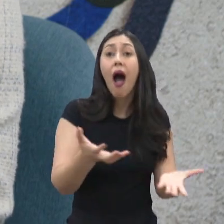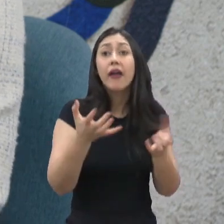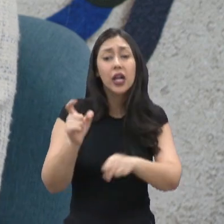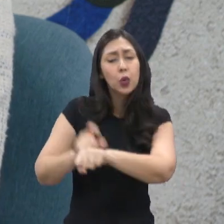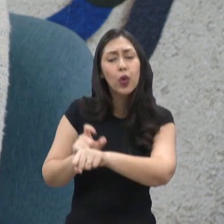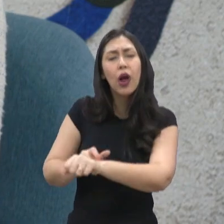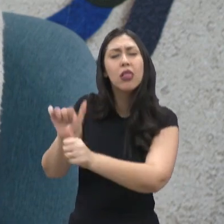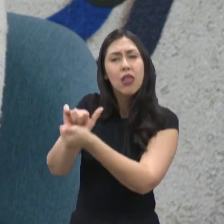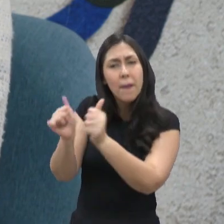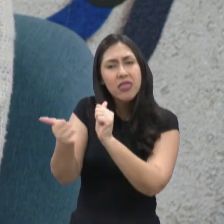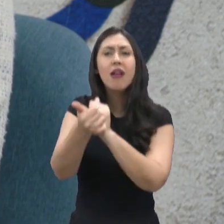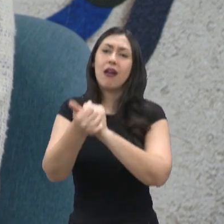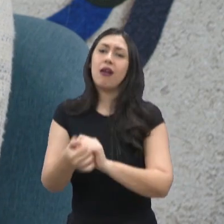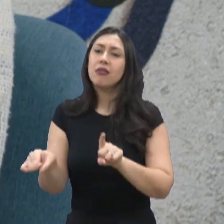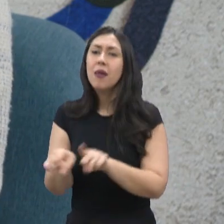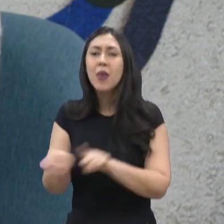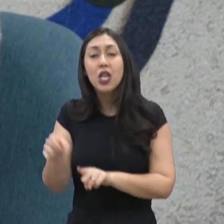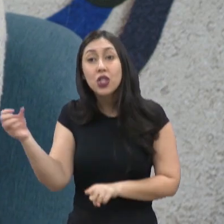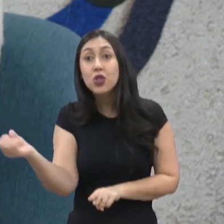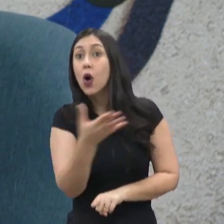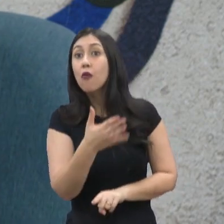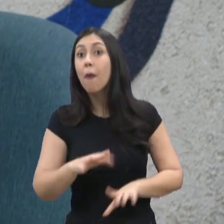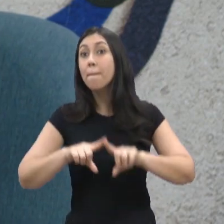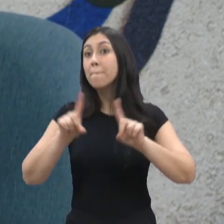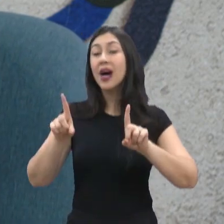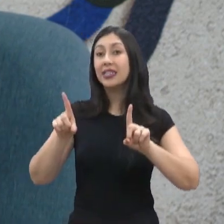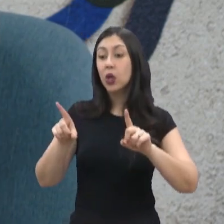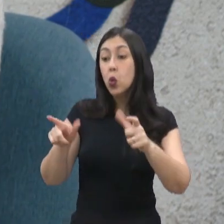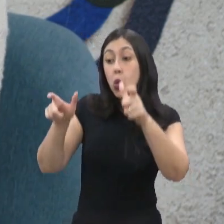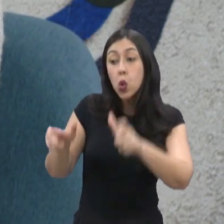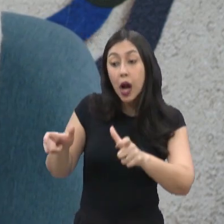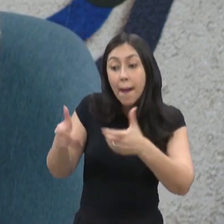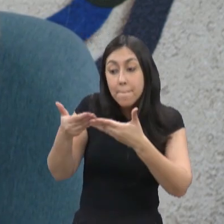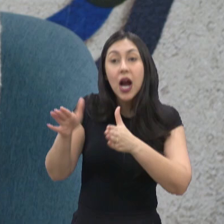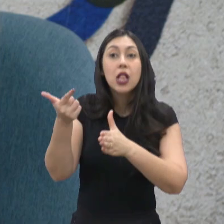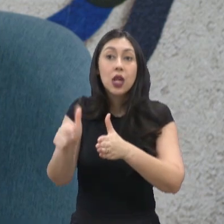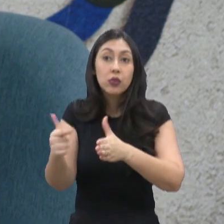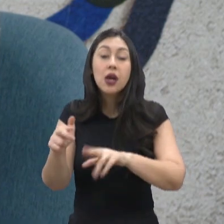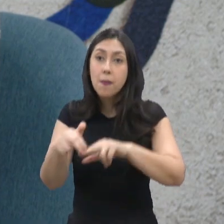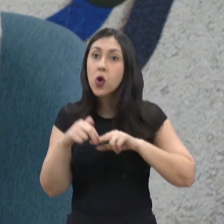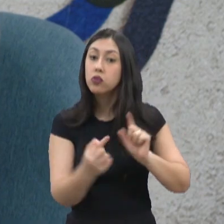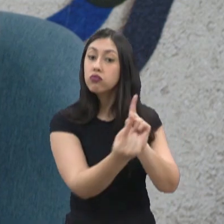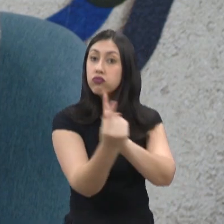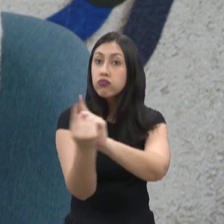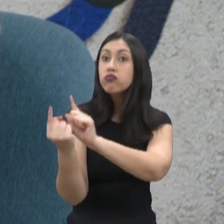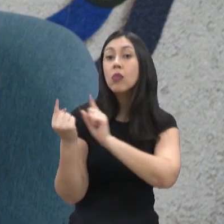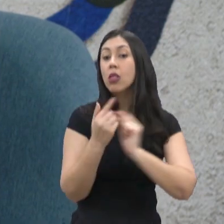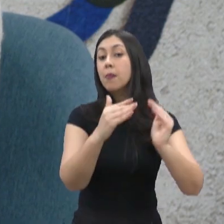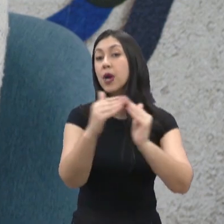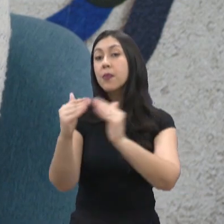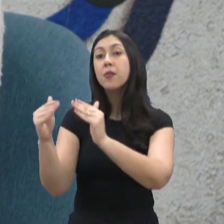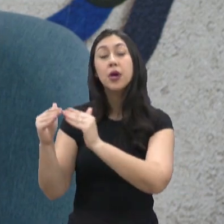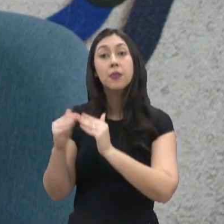flexibilidade, querem inovar e ainda não têm aí a condição de ter seu espaço próprio. Então, atendem aí a domicílio. Esse personal trainer individual, ele